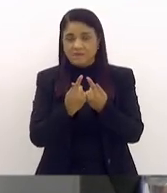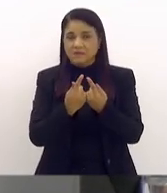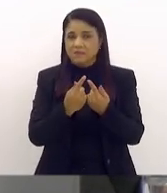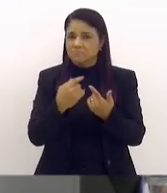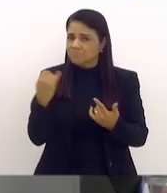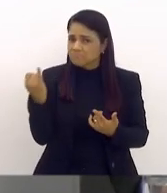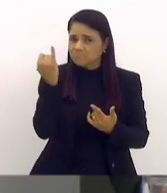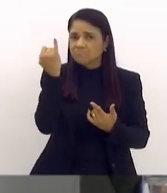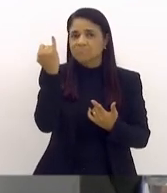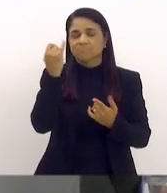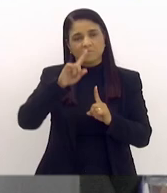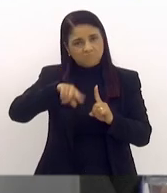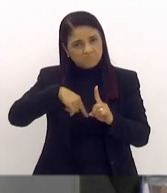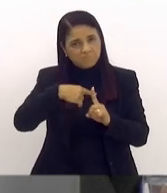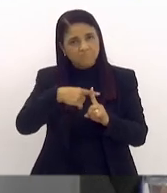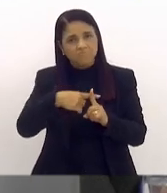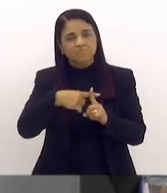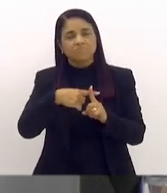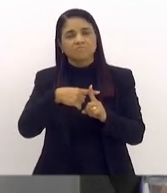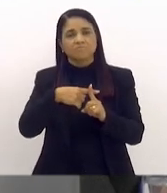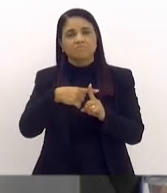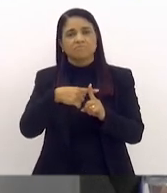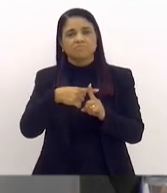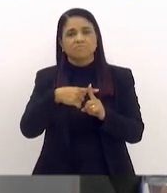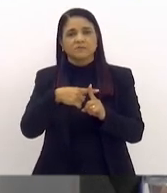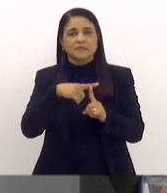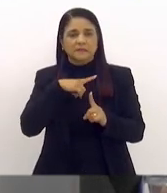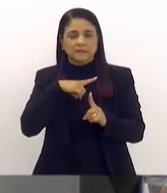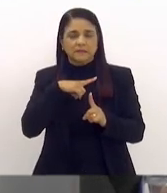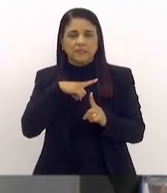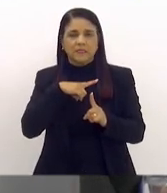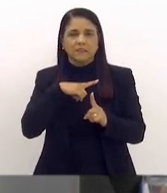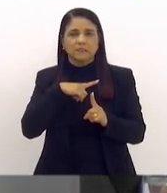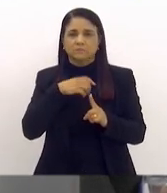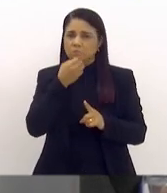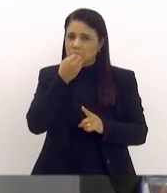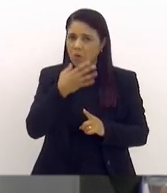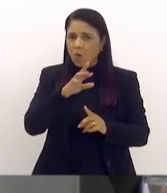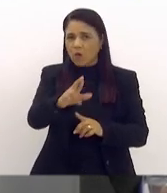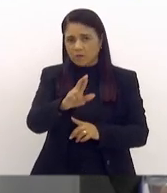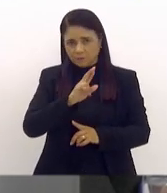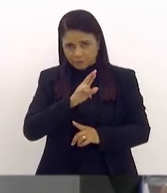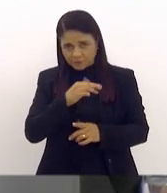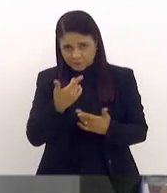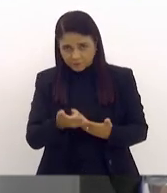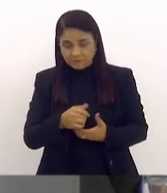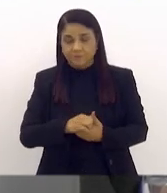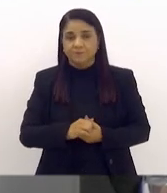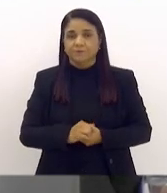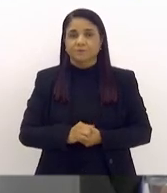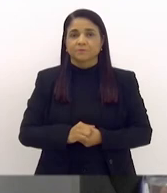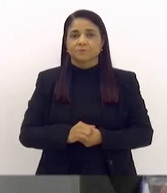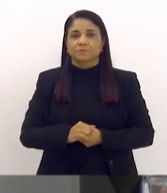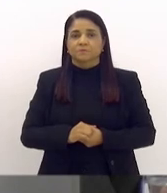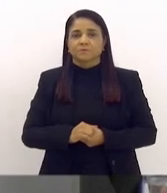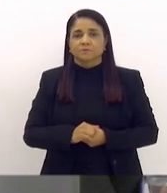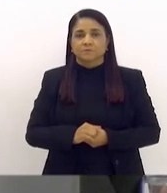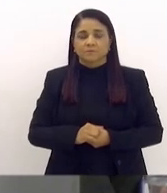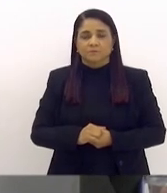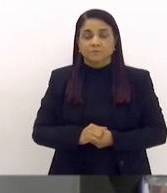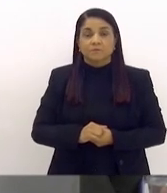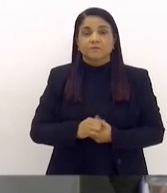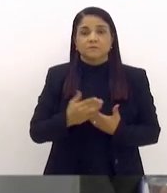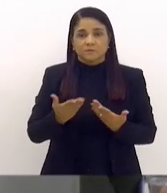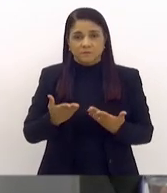muito propositivo e tem surtido muitos bons resultados eh então após fazer